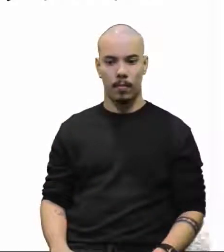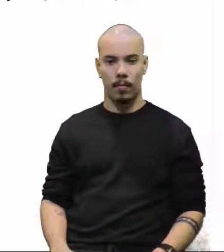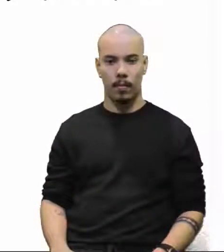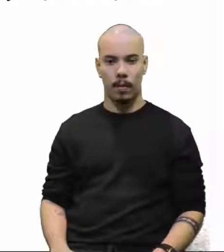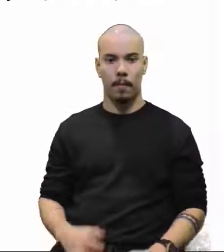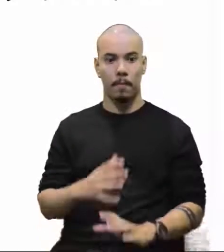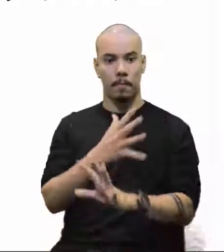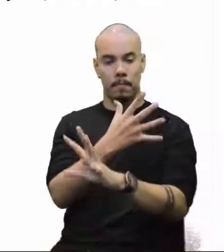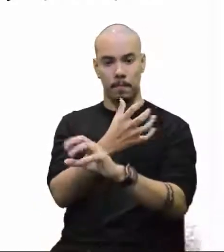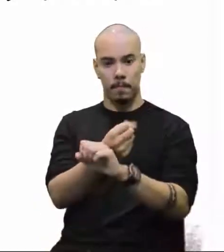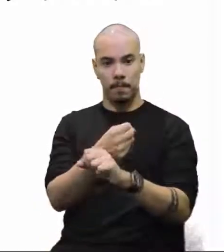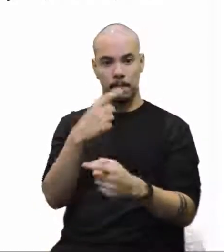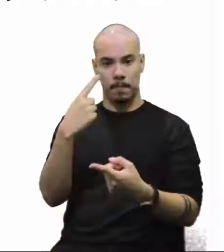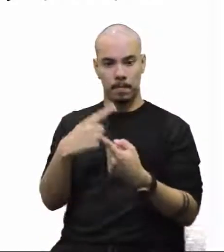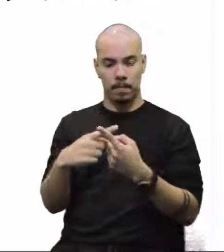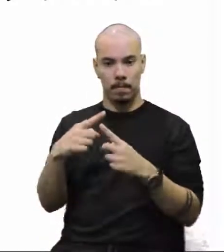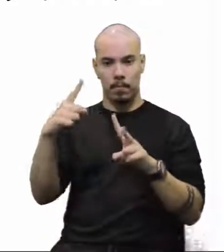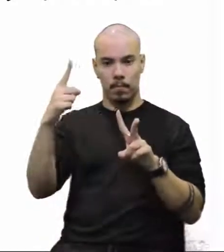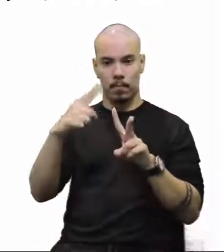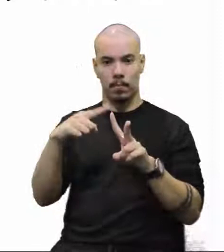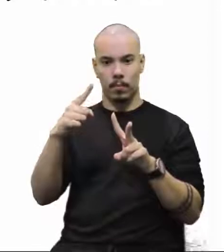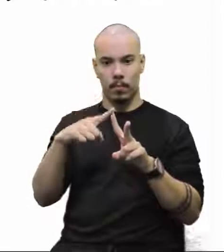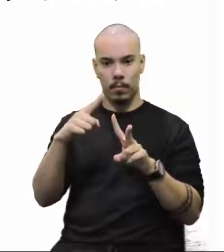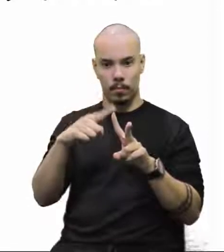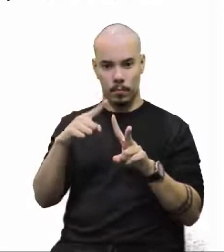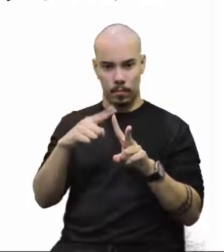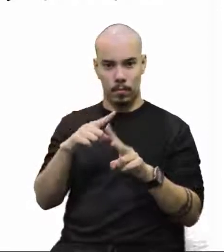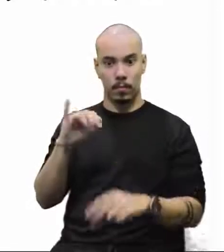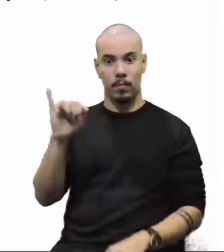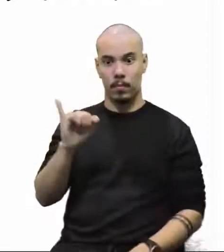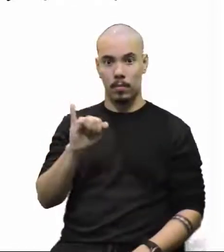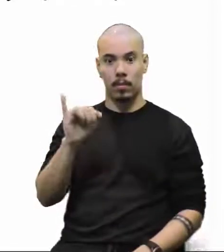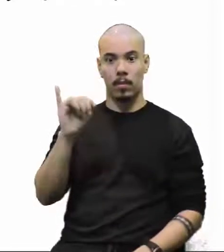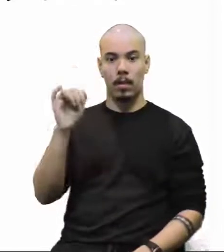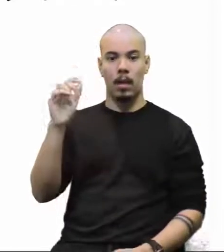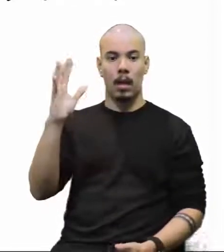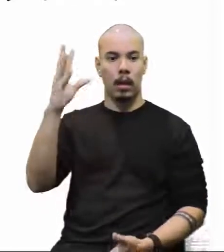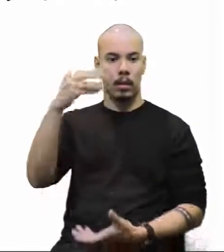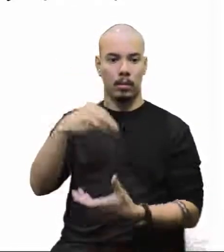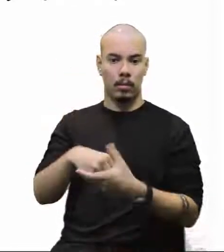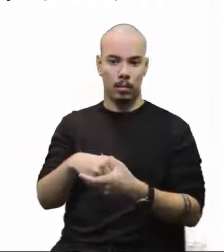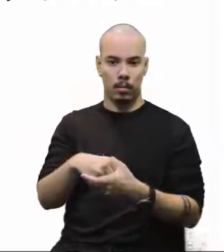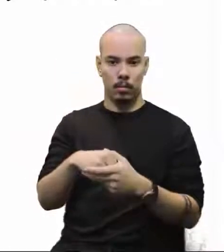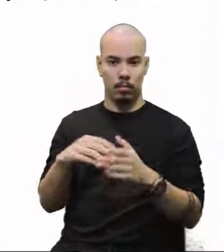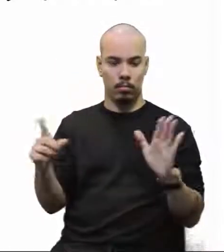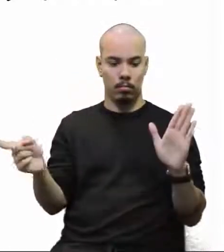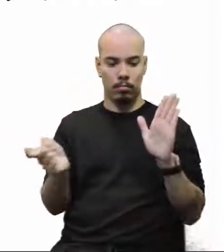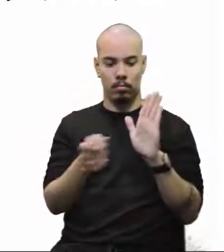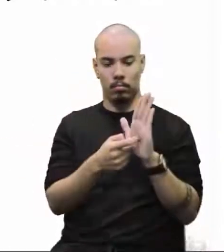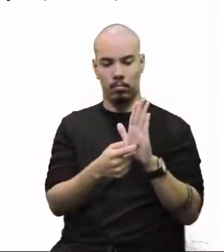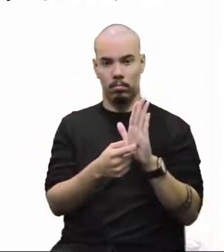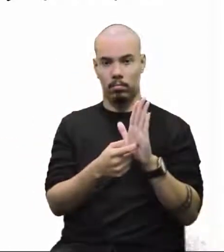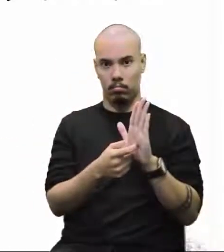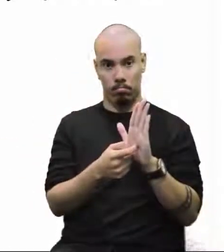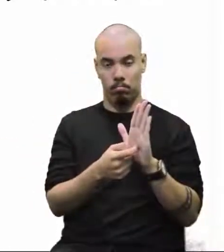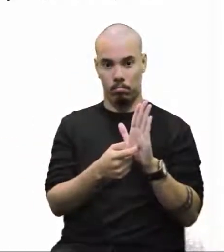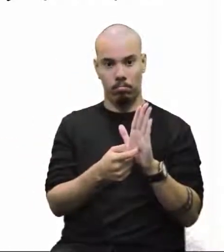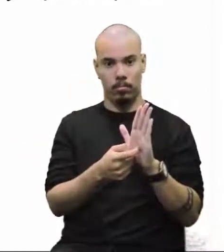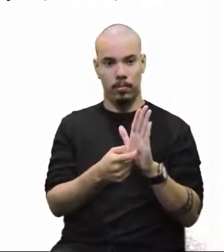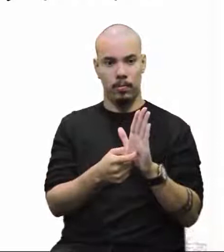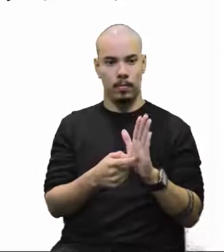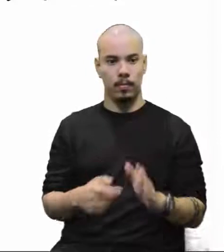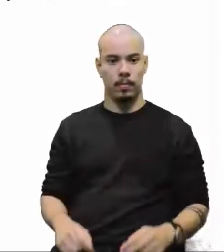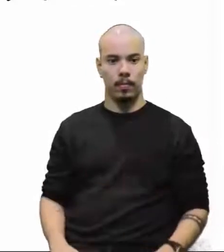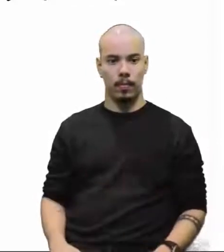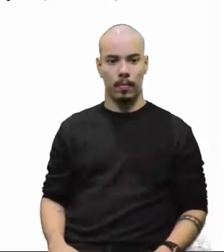repulsão, porque o vetor indução magnética em Y aponta para dentro do plano do papel. Então,